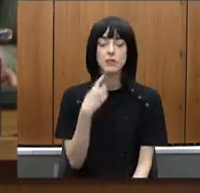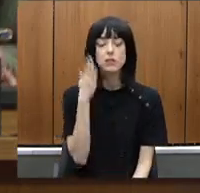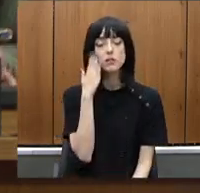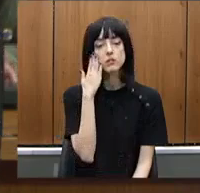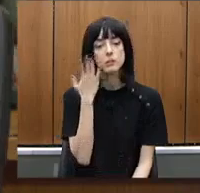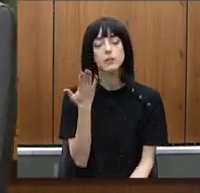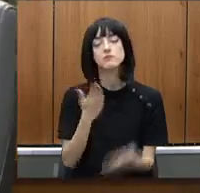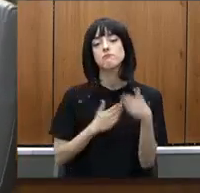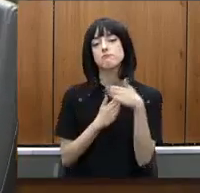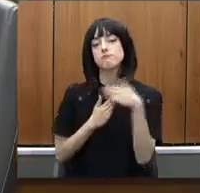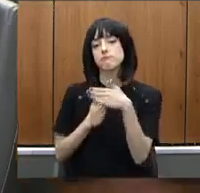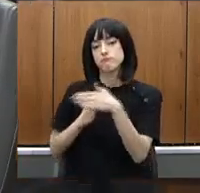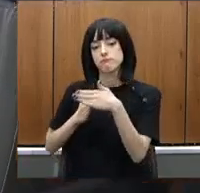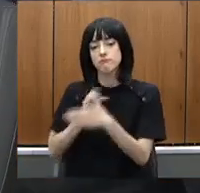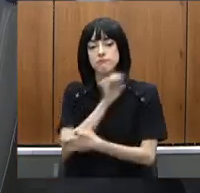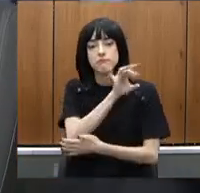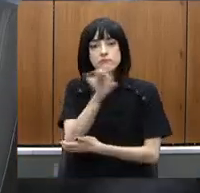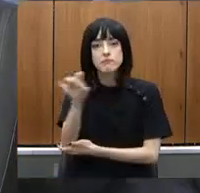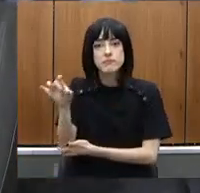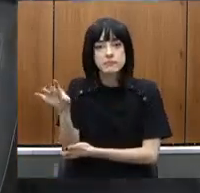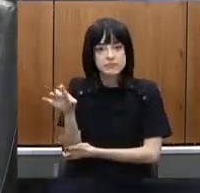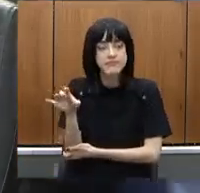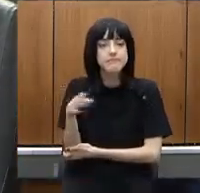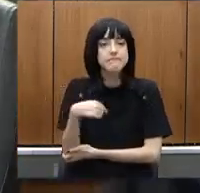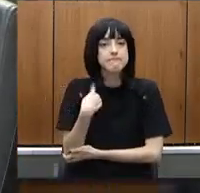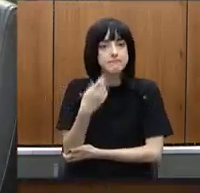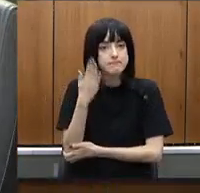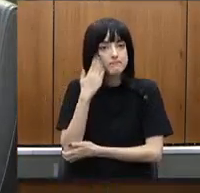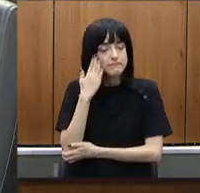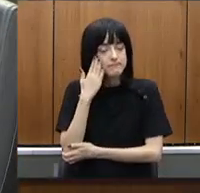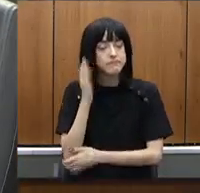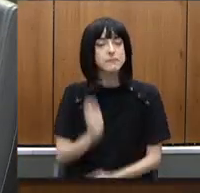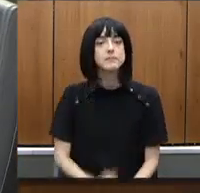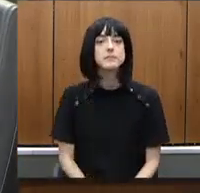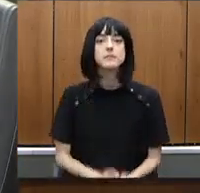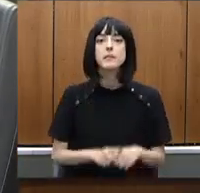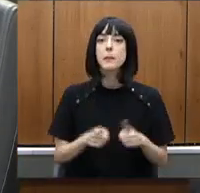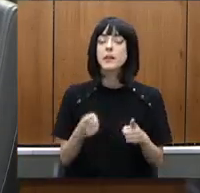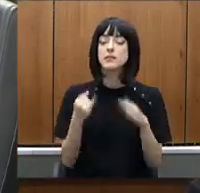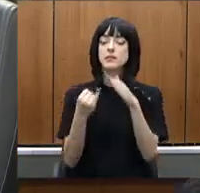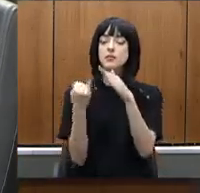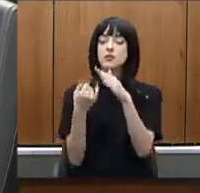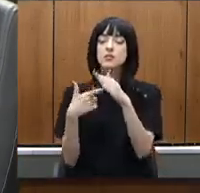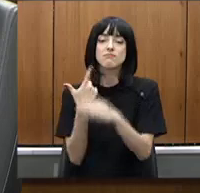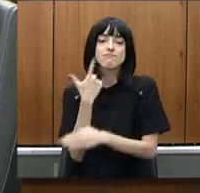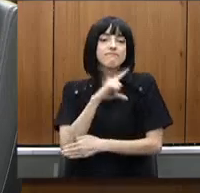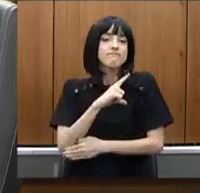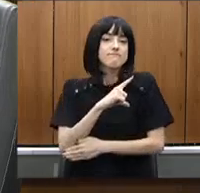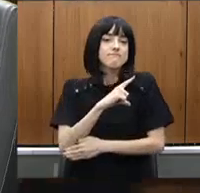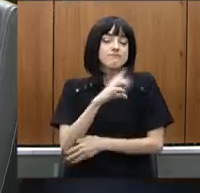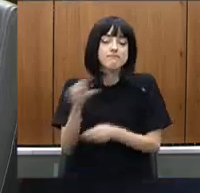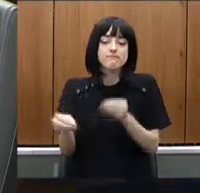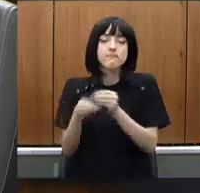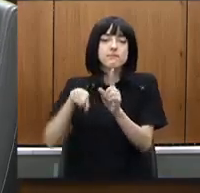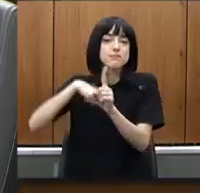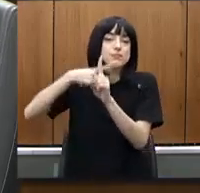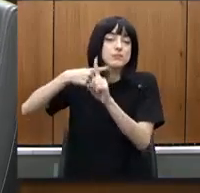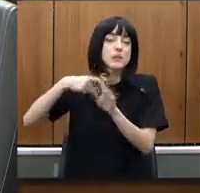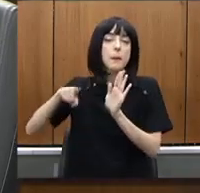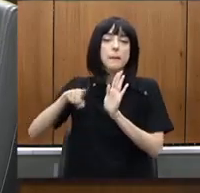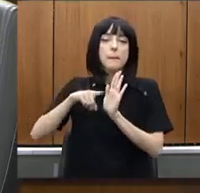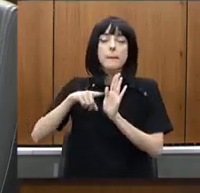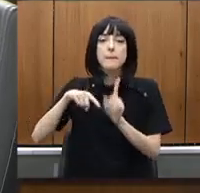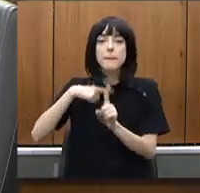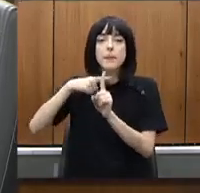mas eu eu afirmo aqui senhor que isso é um ganho institucional ninguém tem isso e isso é confiança e a credibilidade que nós conseguimos